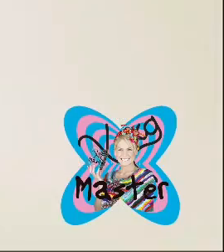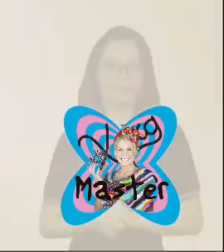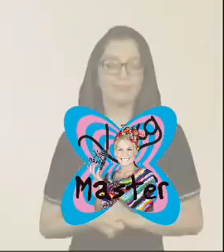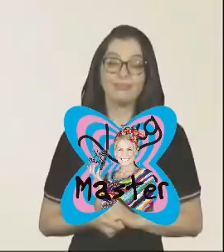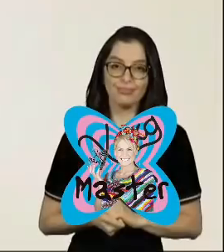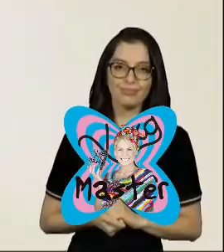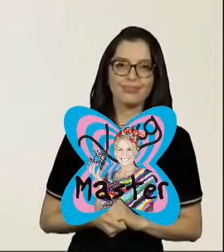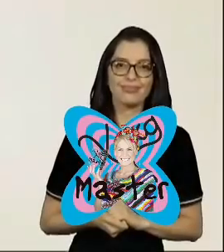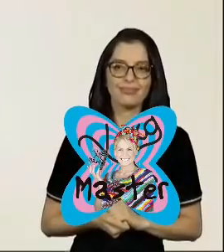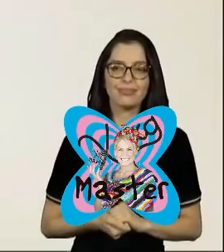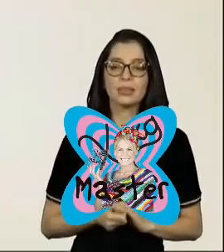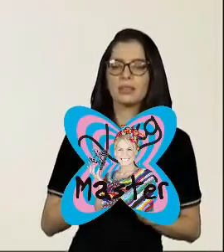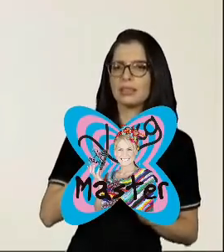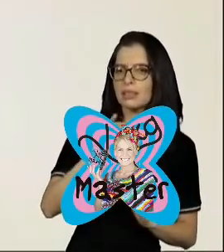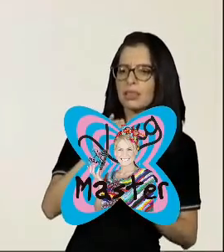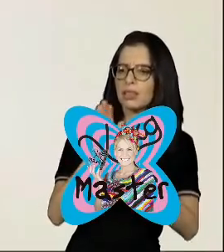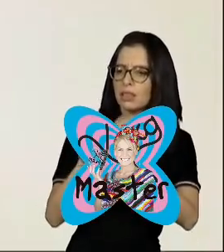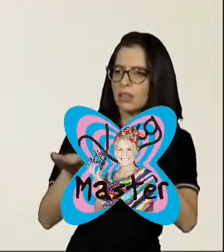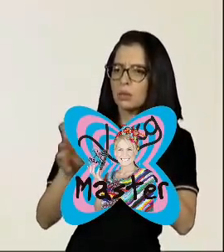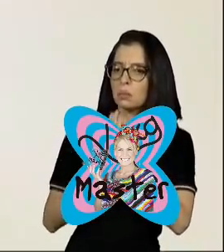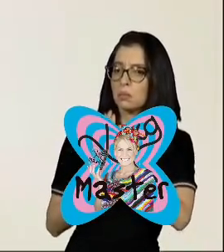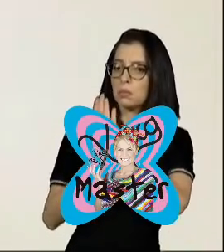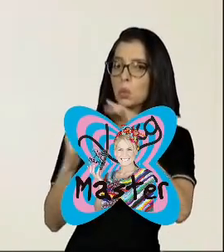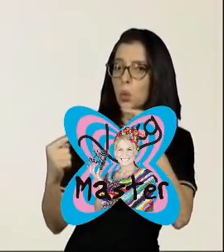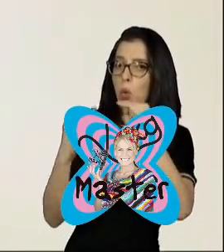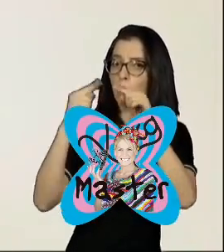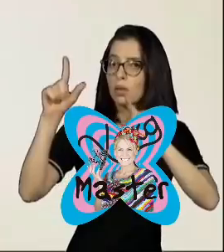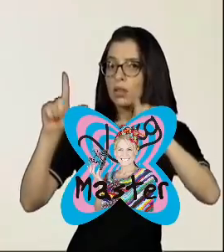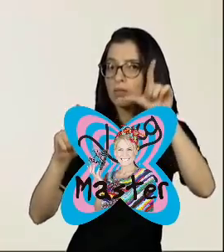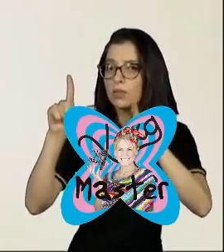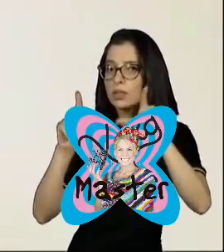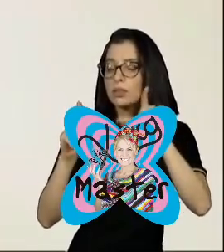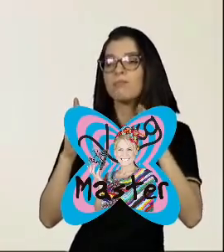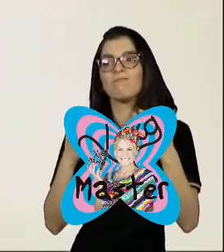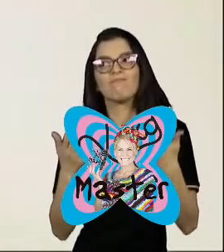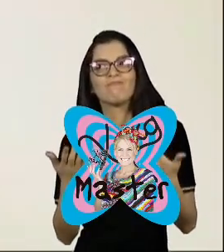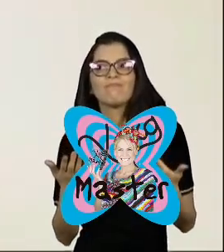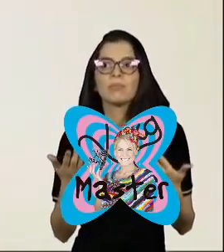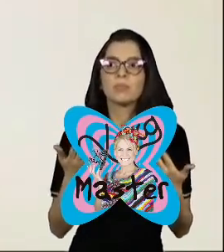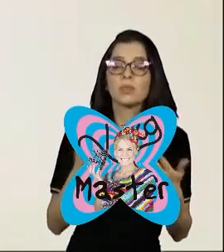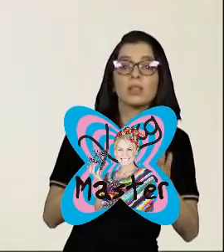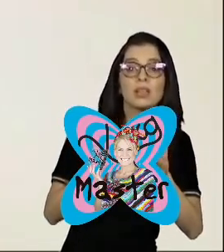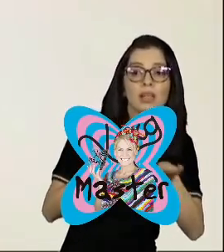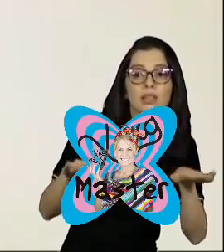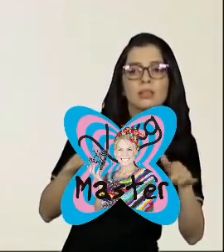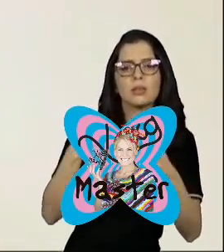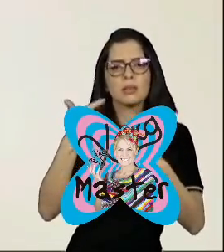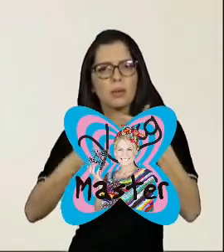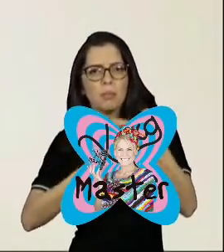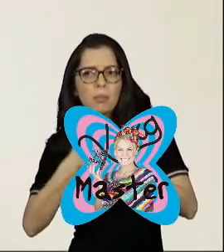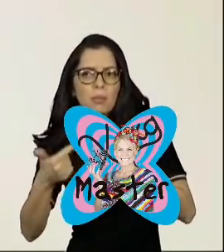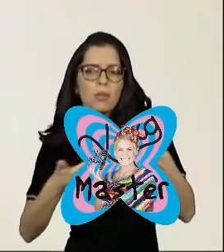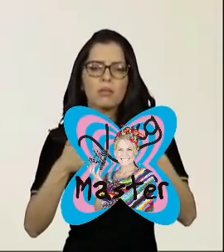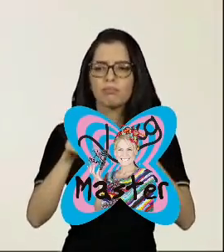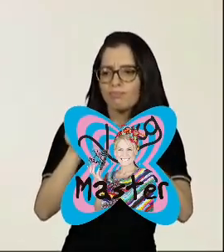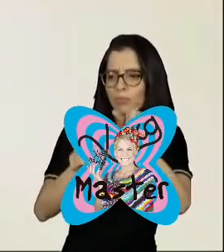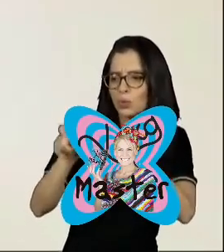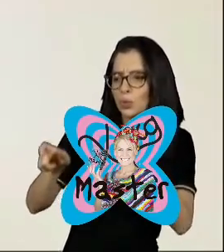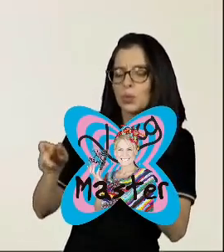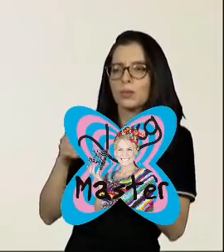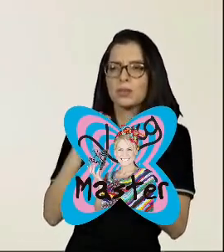e se as crianças foram bem representadas na televisão se foram se vocês tiverem falando sobre o trabalho dirigido às crianças eu